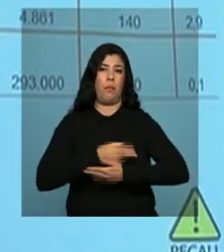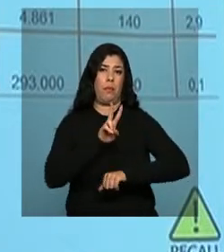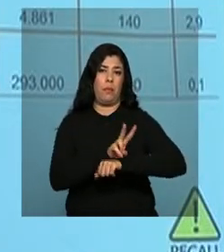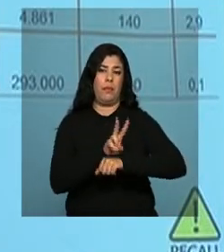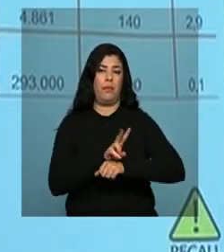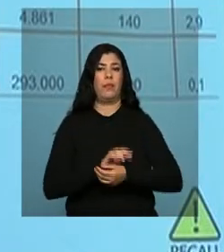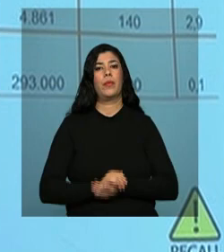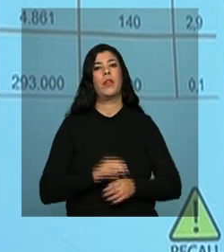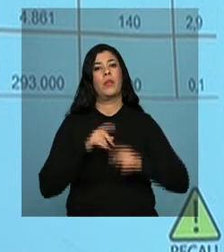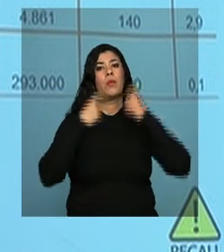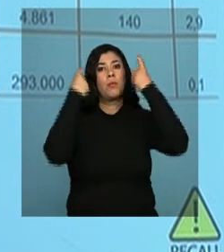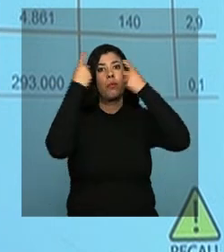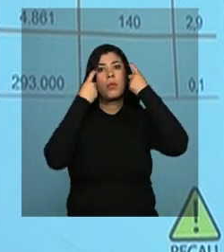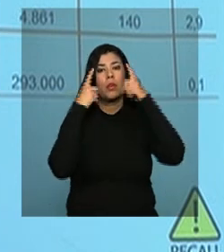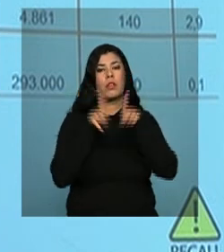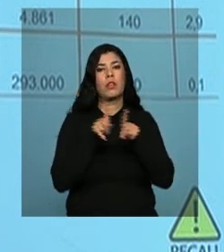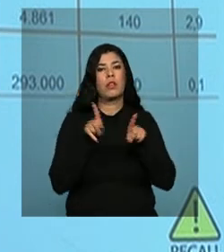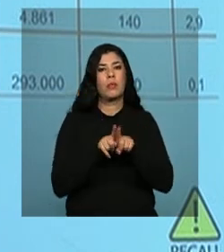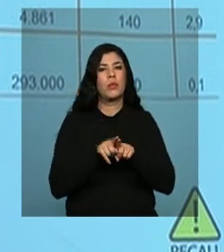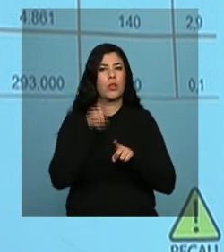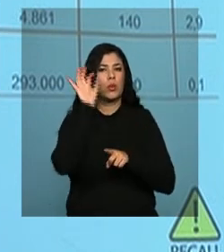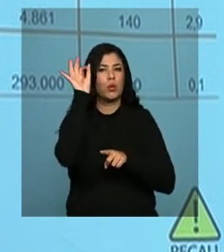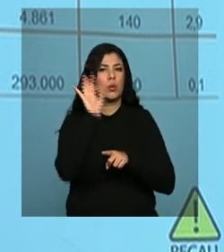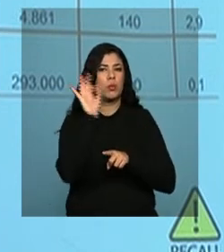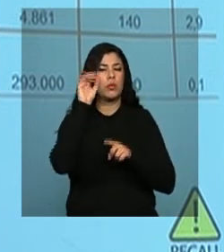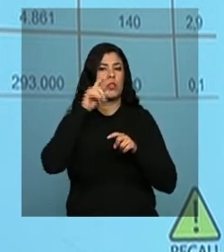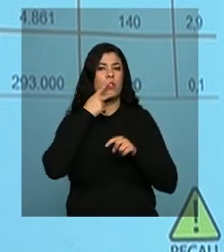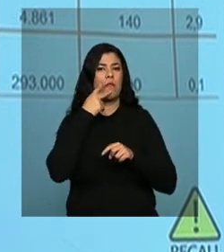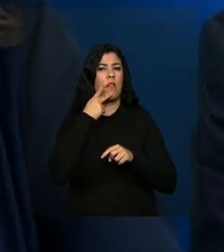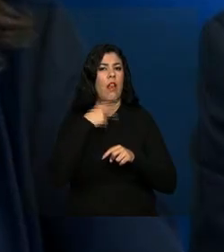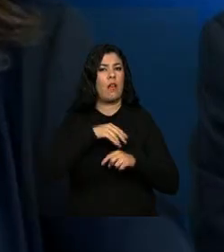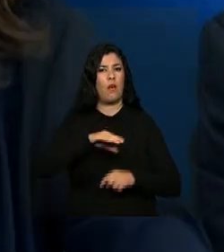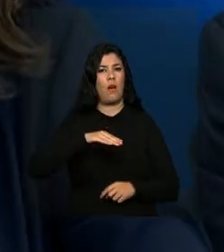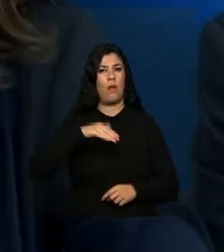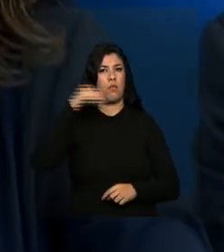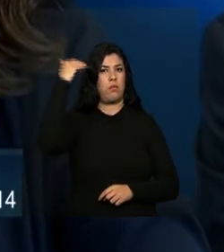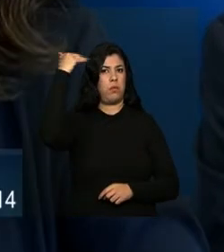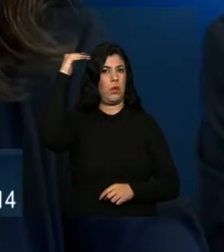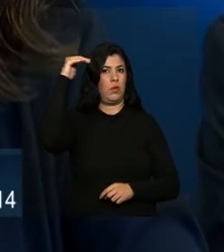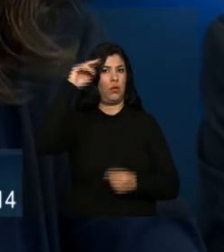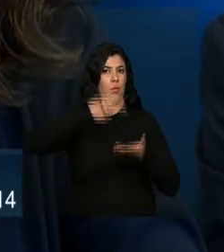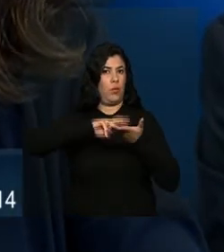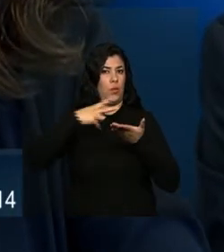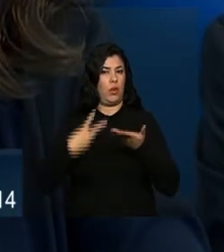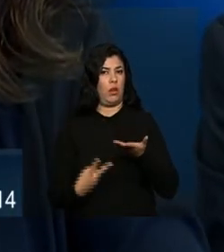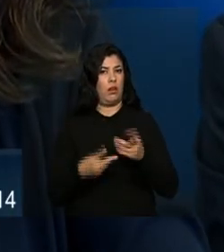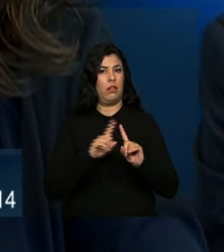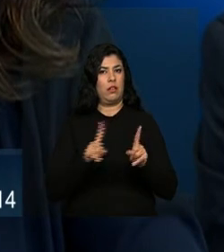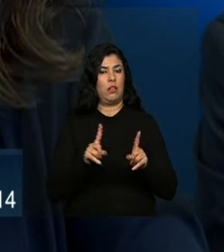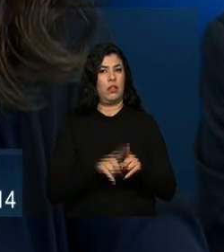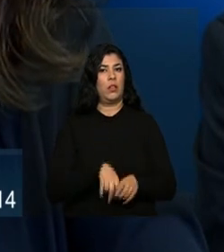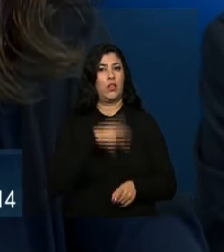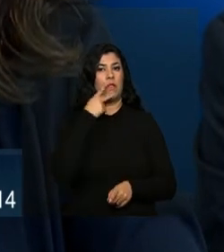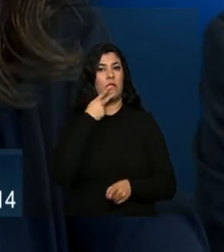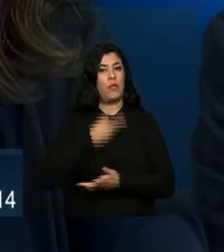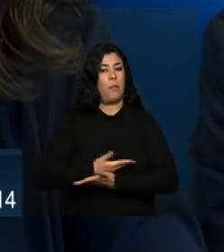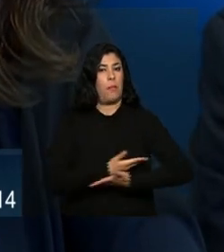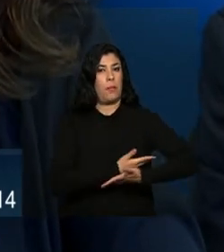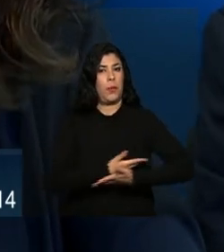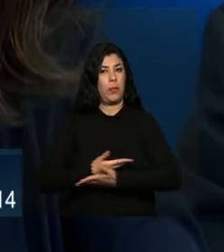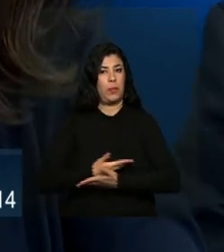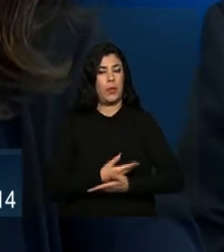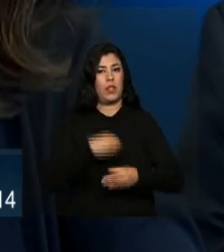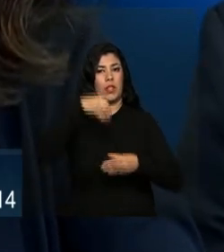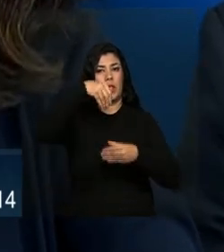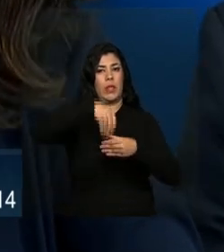porque nós não estamos falando de uma queda de um adulto estamos falando de uma insegurança para uma criança que tá